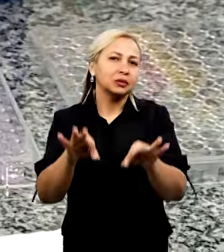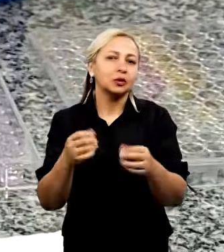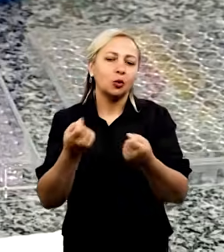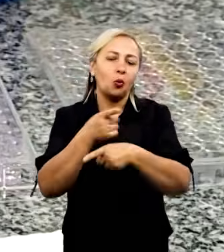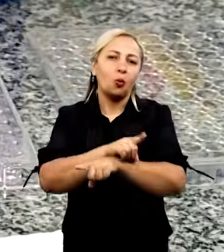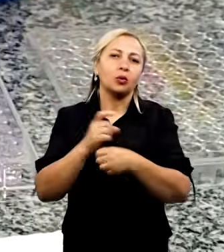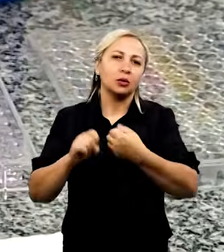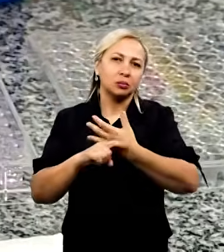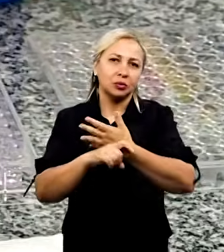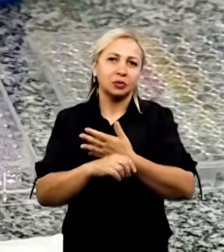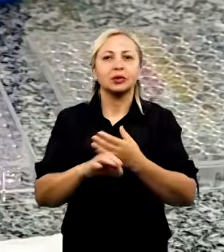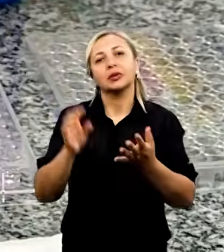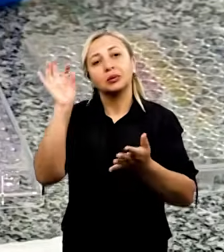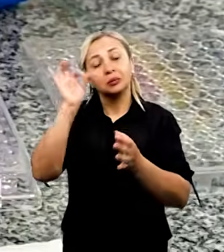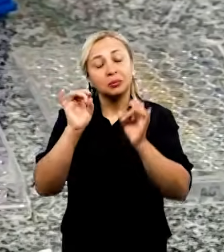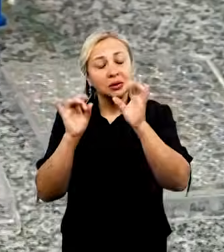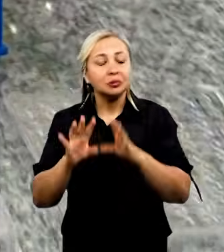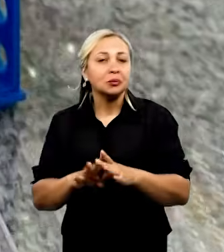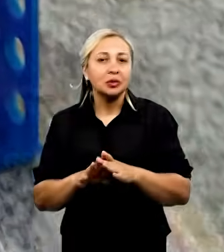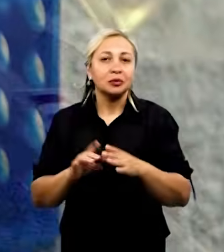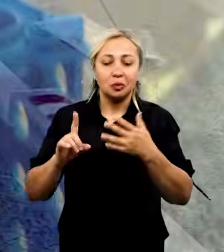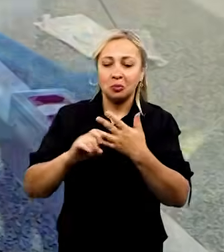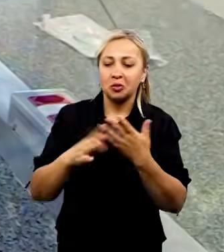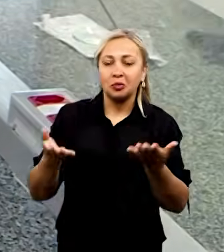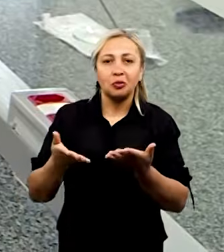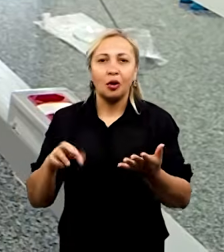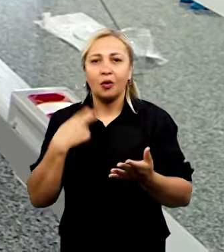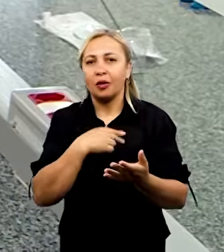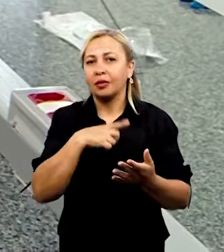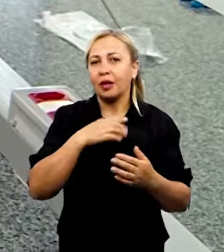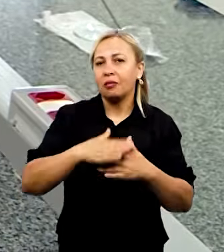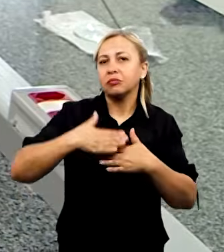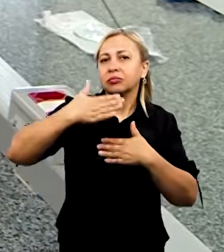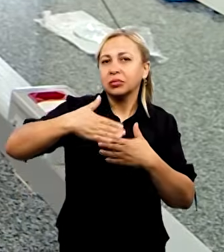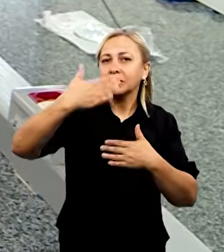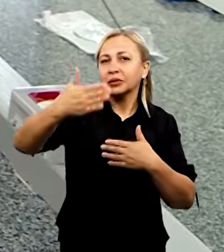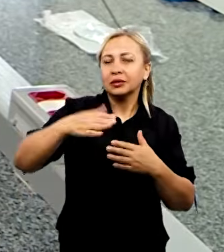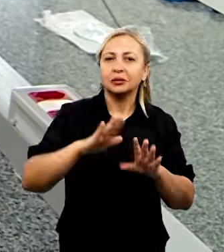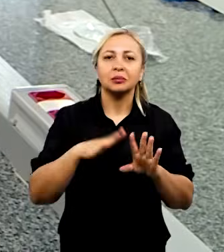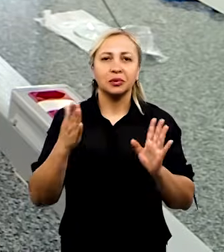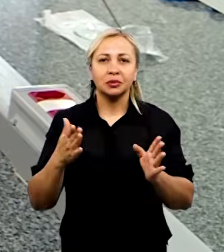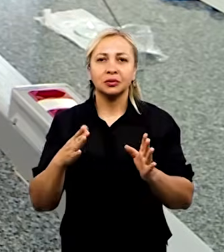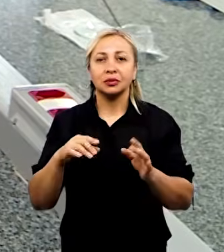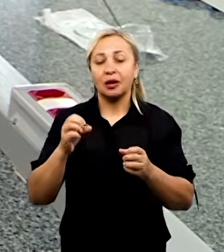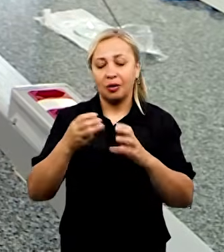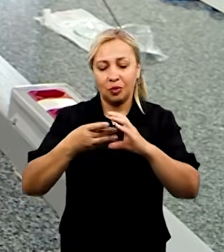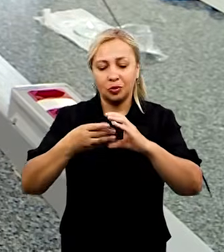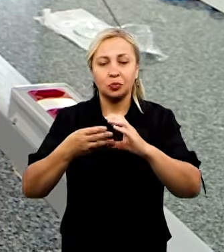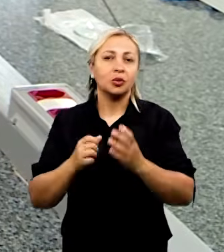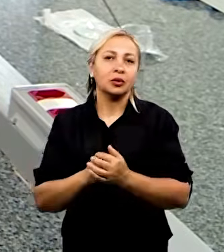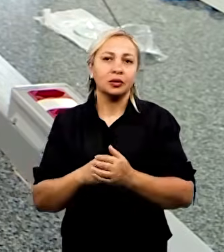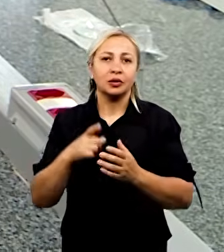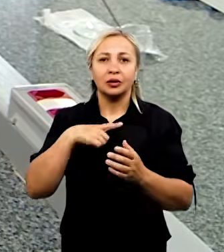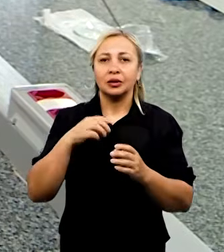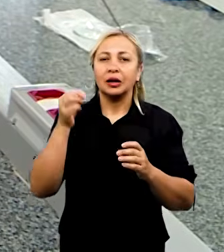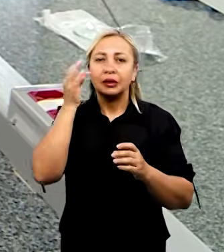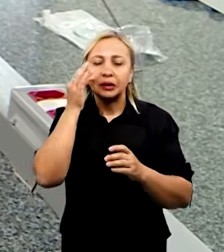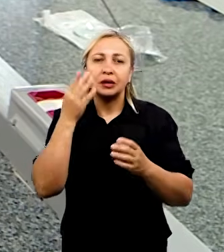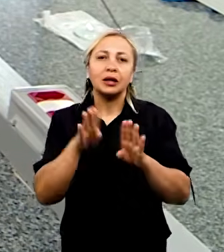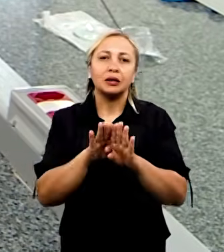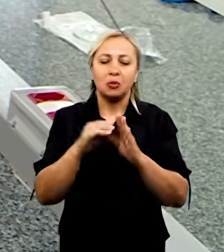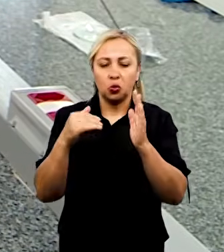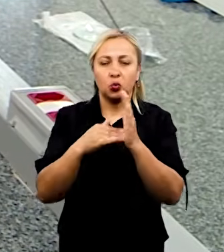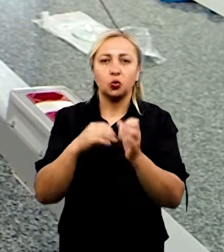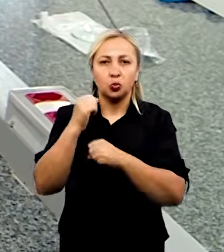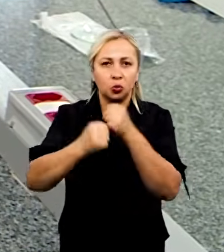contra micro-organismos. Especialmente bactérias, nesse momento a gente tem avançado mais com essas moléculas. Temos testado nos